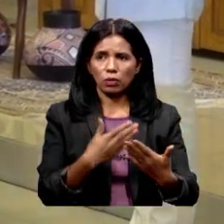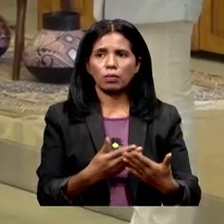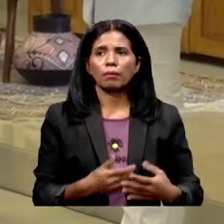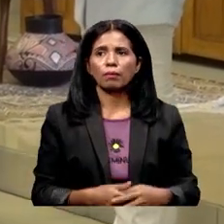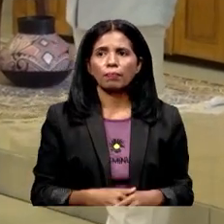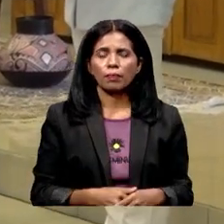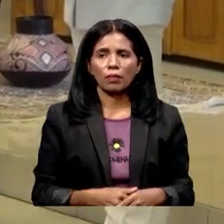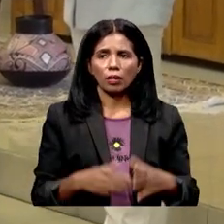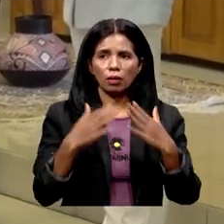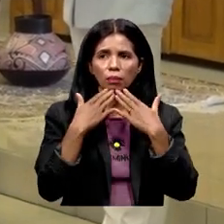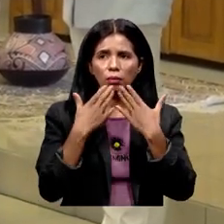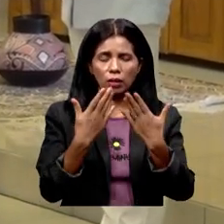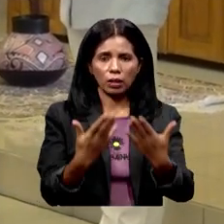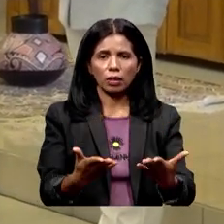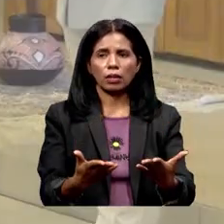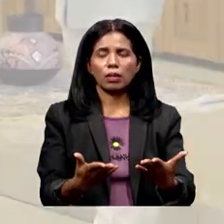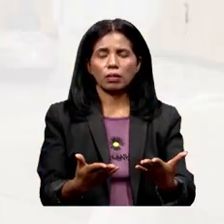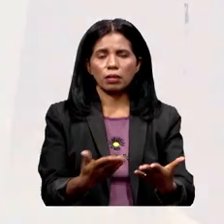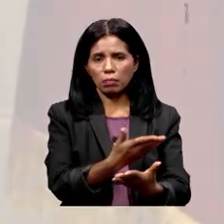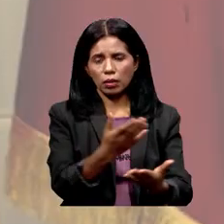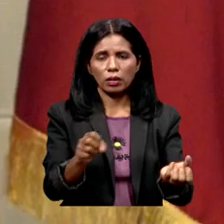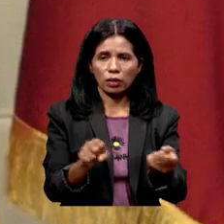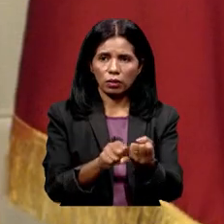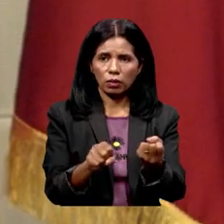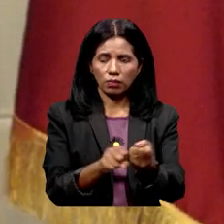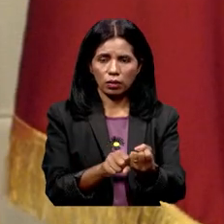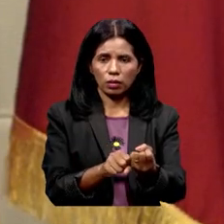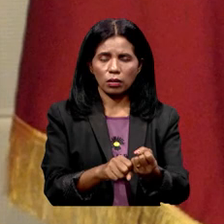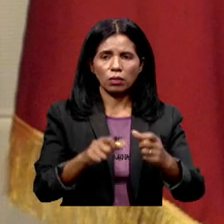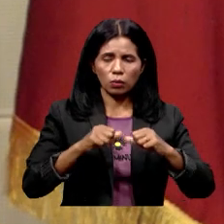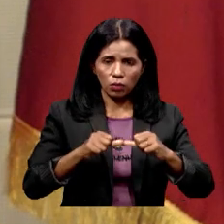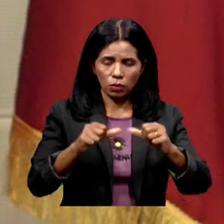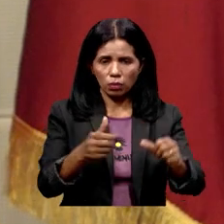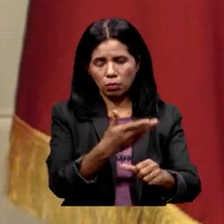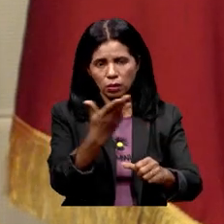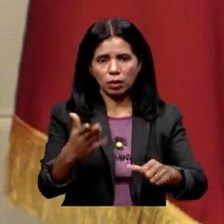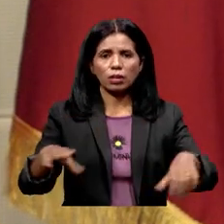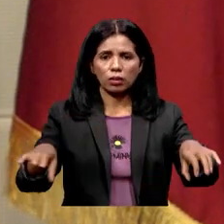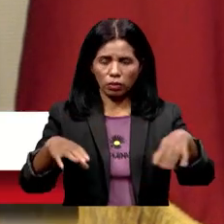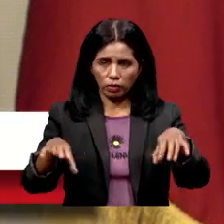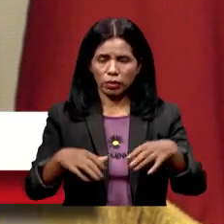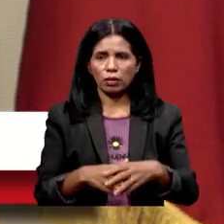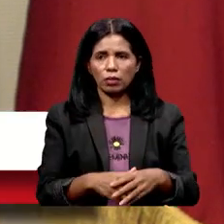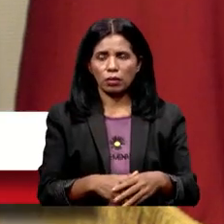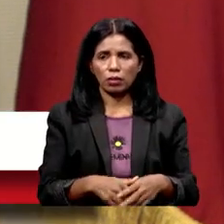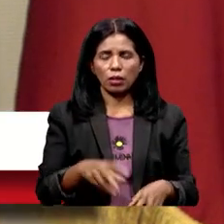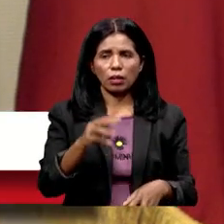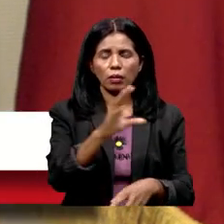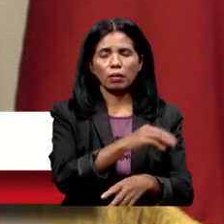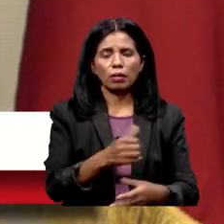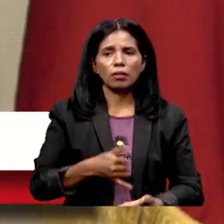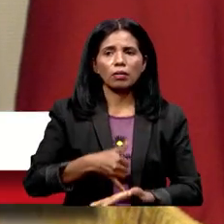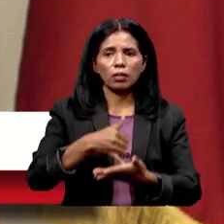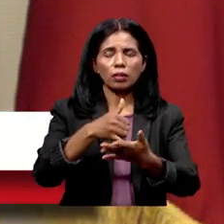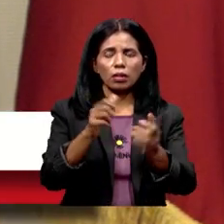e agradeço e minha contribuição continua e minha serviço. Prêmio de 10